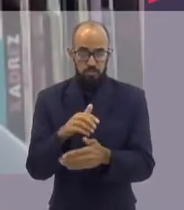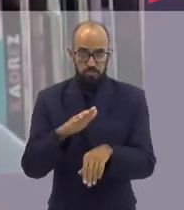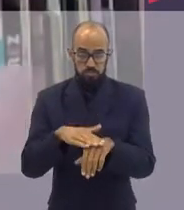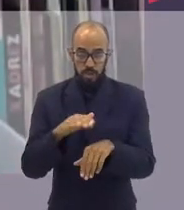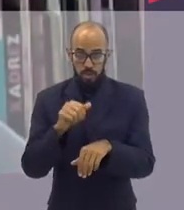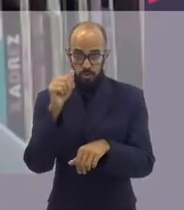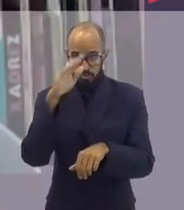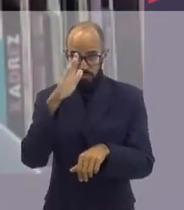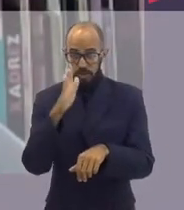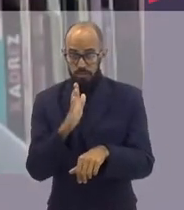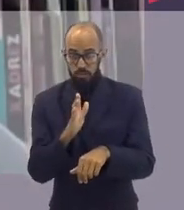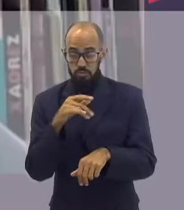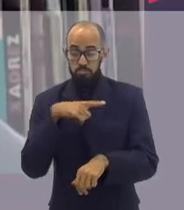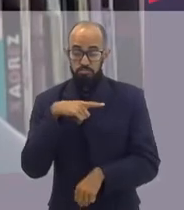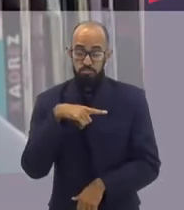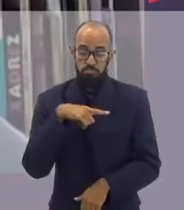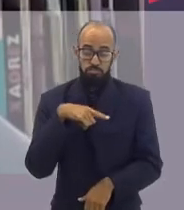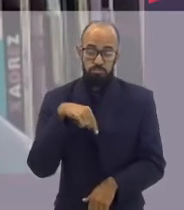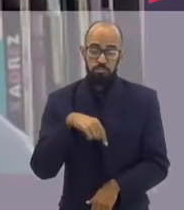dos maiores simpósios do Brasil,